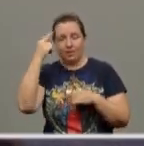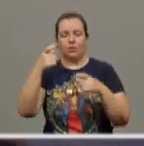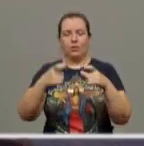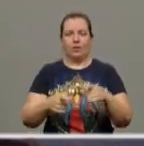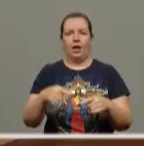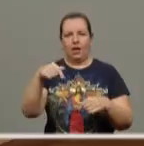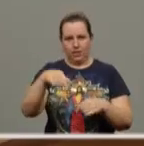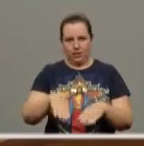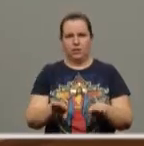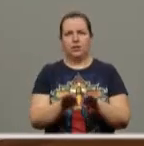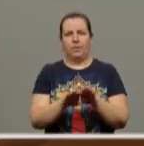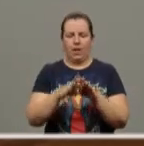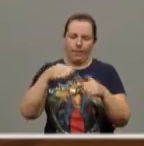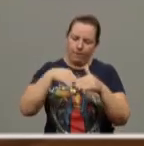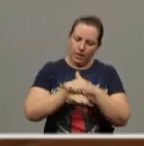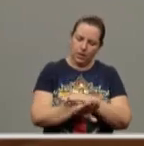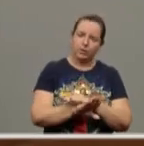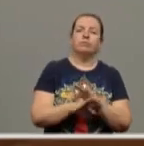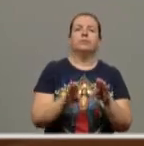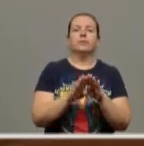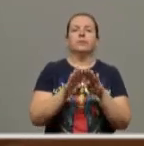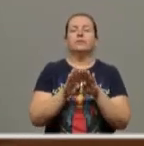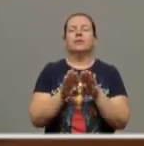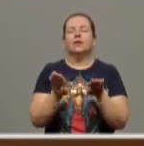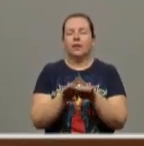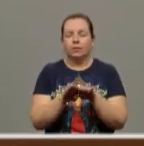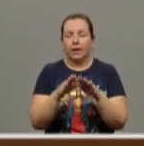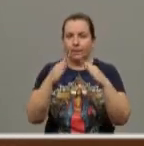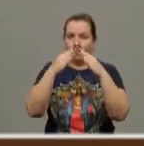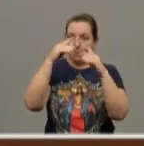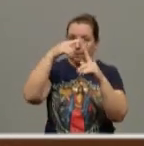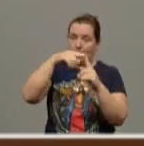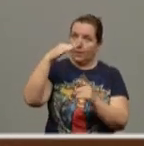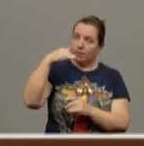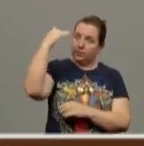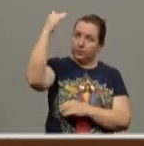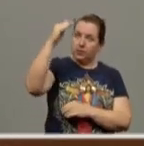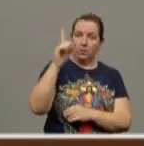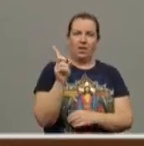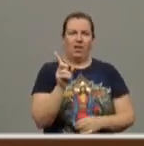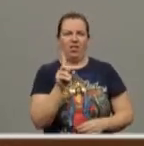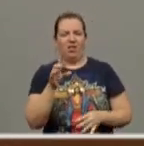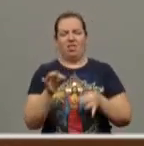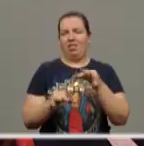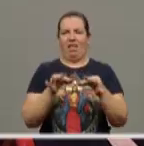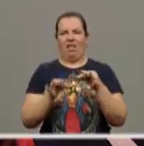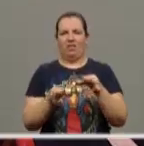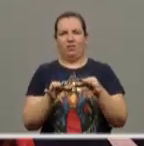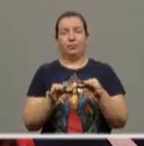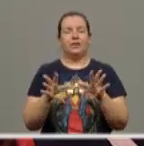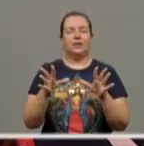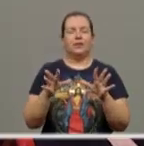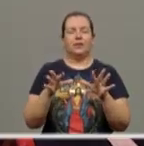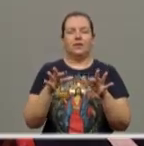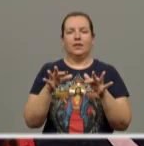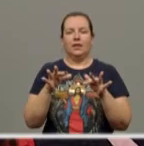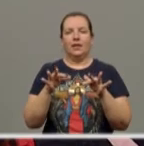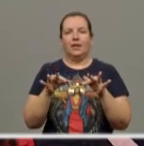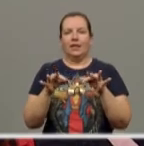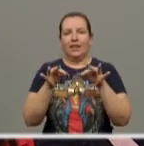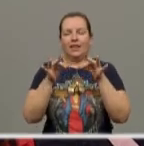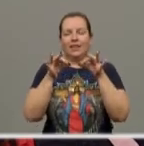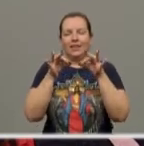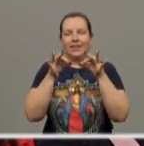no santuário, para estar diante de Jesus. Não é um teatro que nós estamos vivendo aqui. Nós estamos diante da